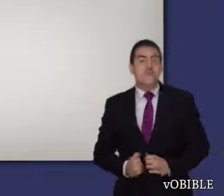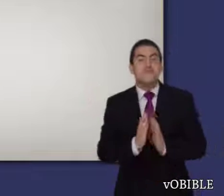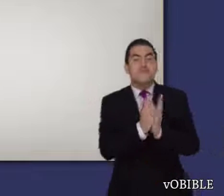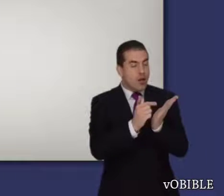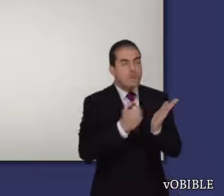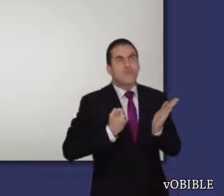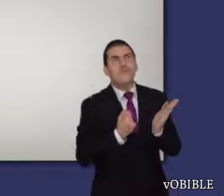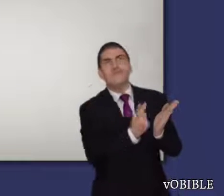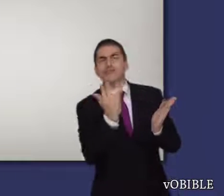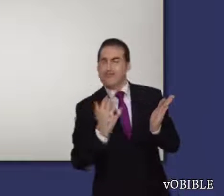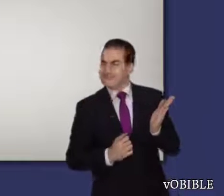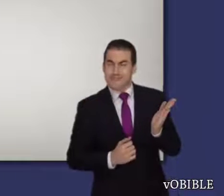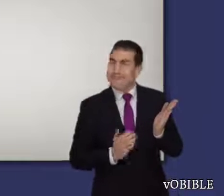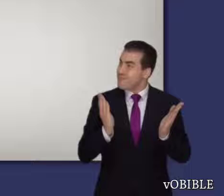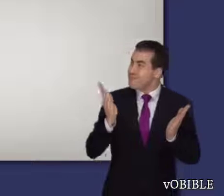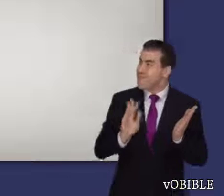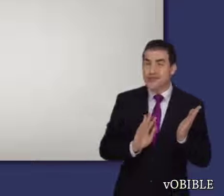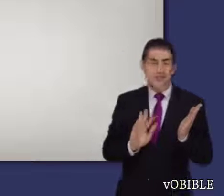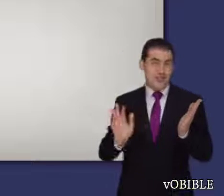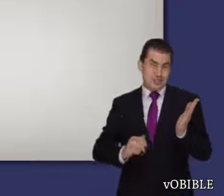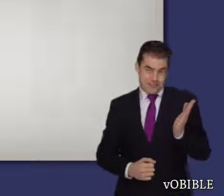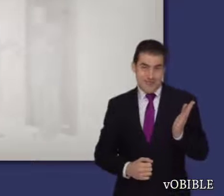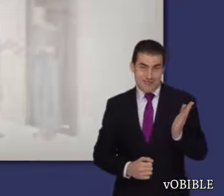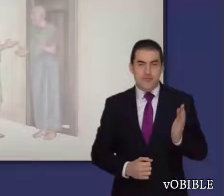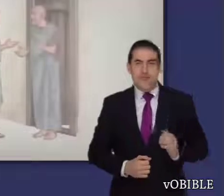3 João tem 14 versículos.